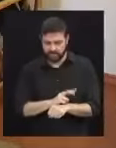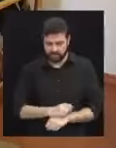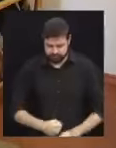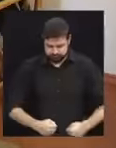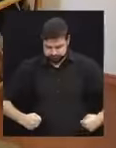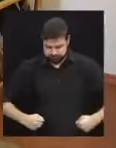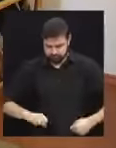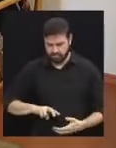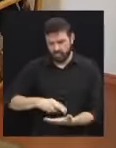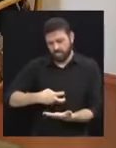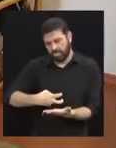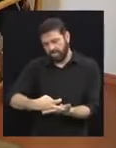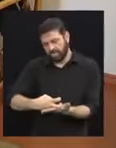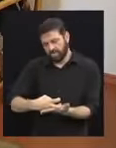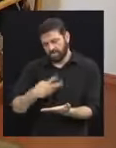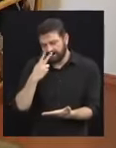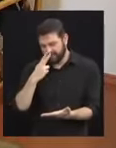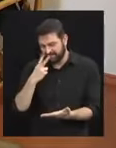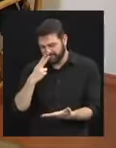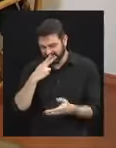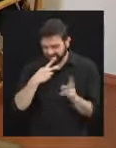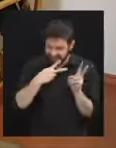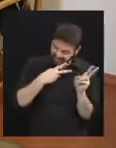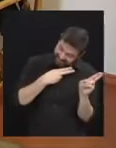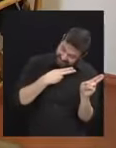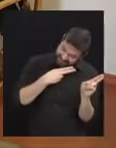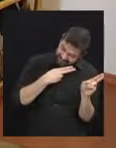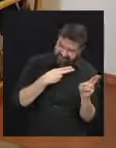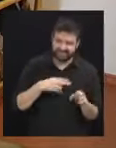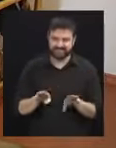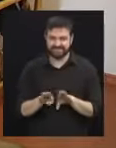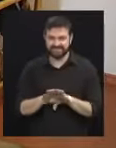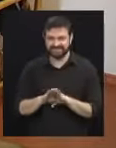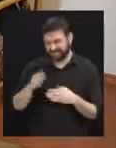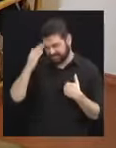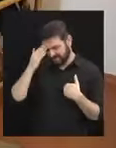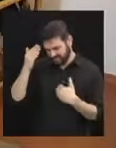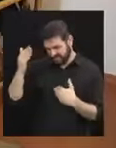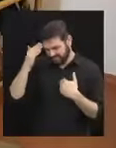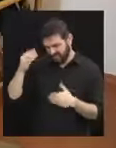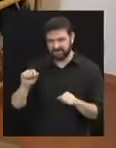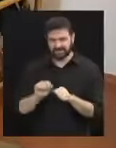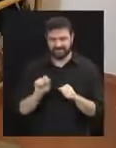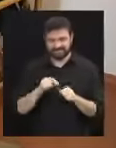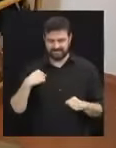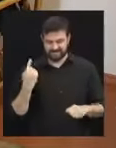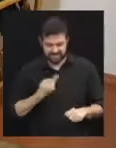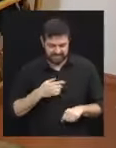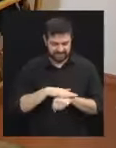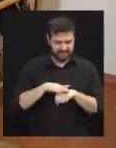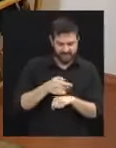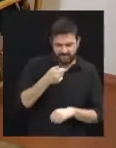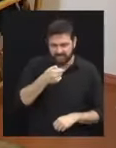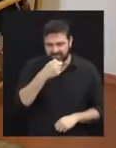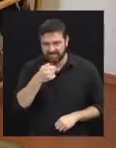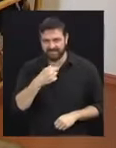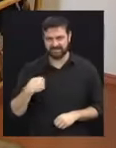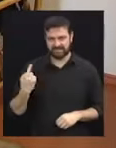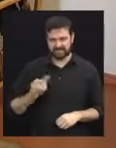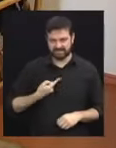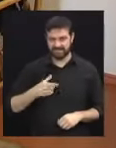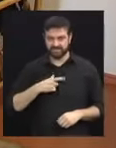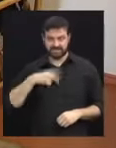aqui já deitado, praticamente dormindo no tapete. Liliane, obrigada por ter aberto as portas da Like, contado um pouquinho. Com certeza a gente